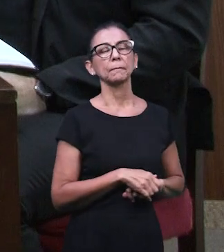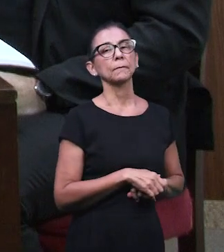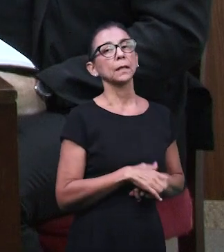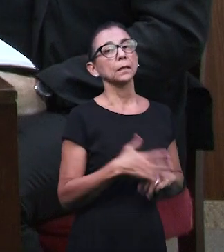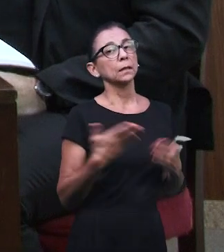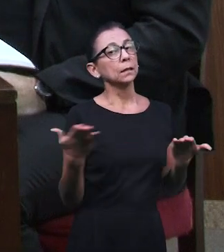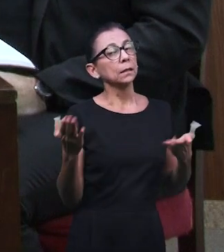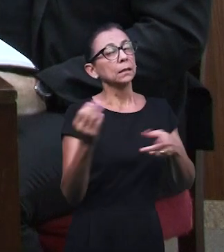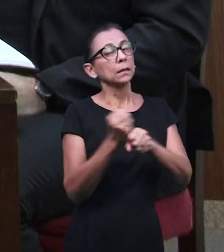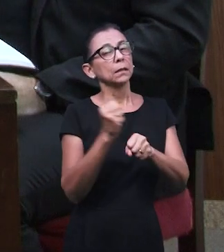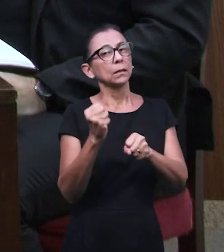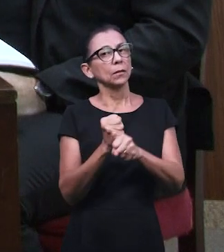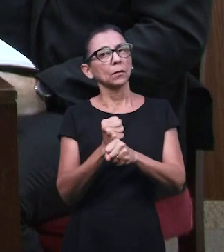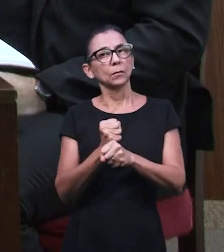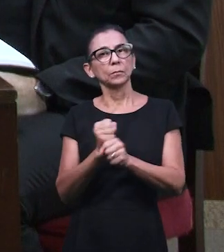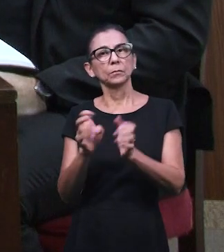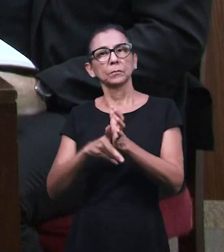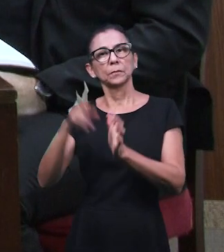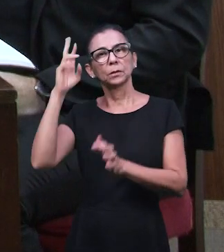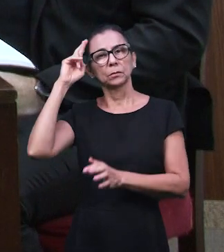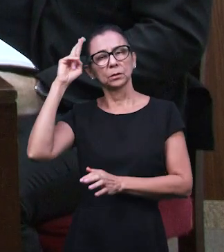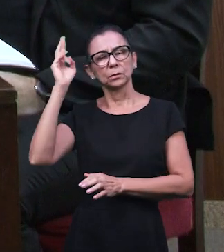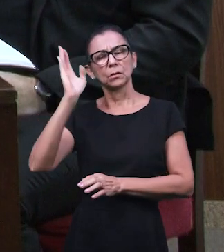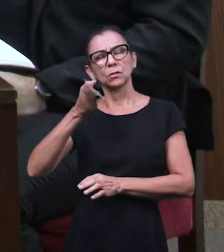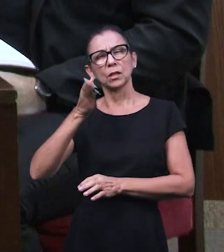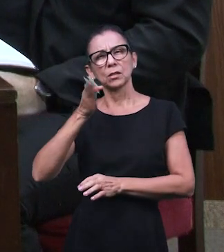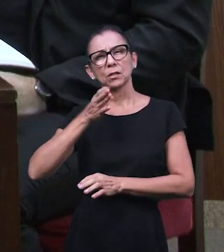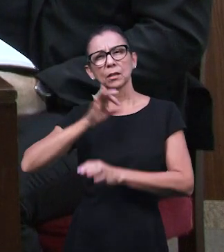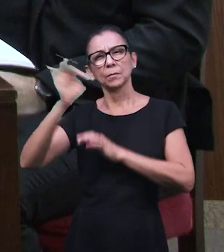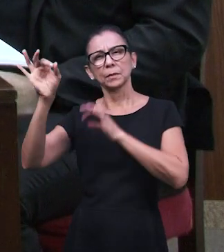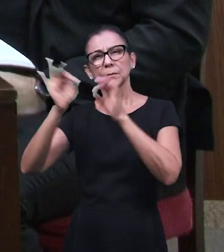eternidade. Não é com a nossa razão que nós vamos